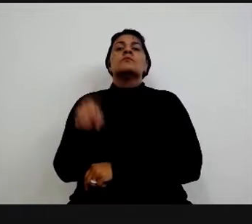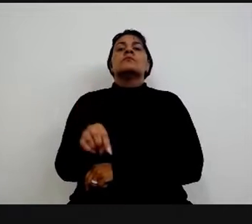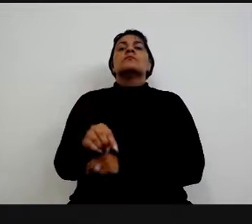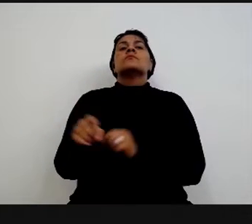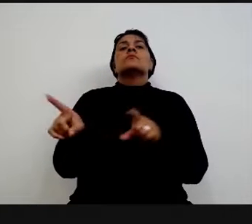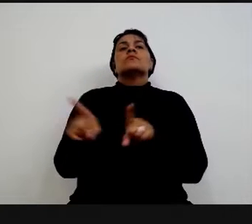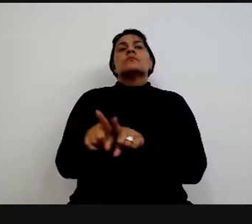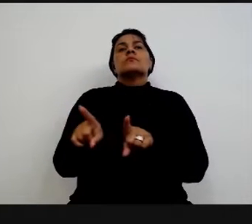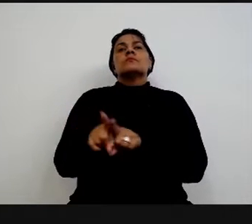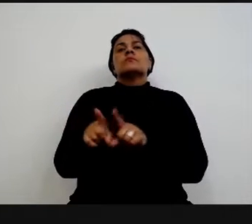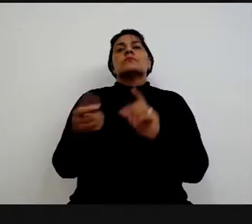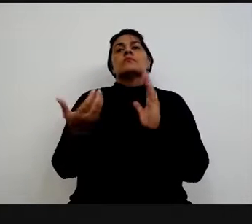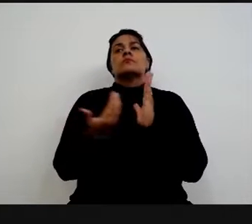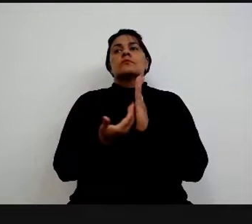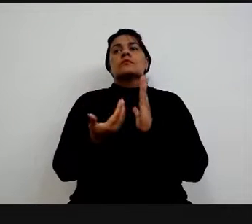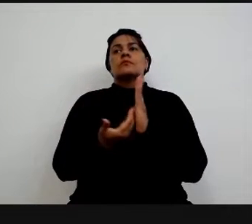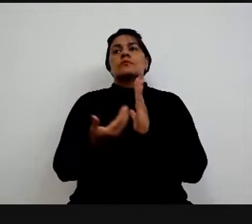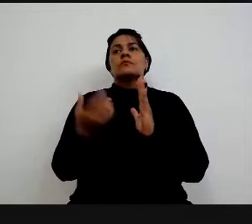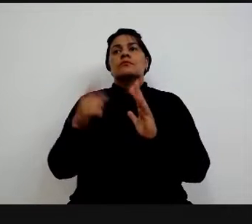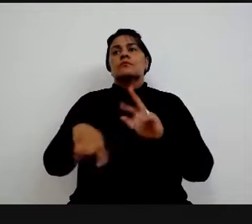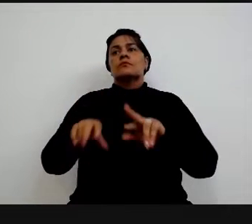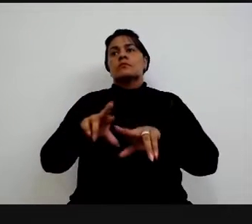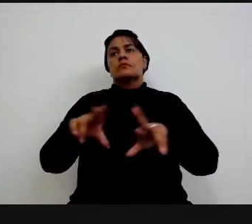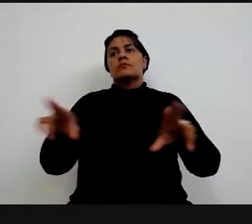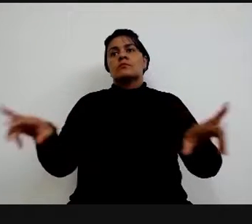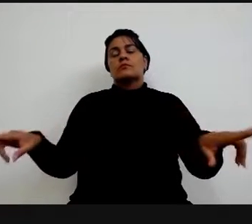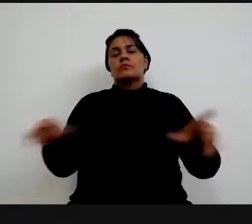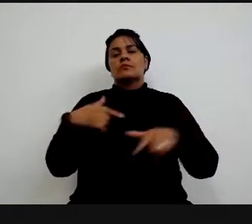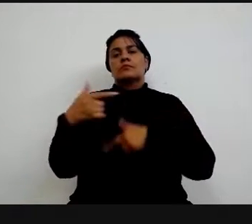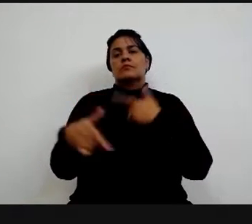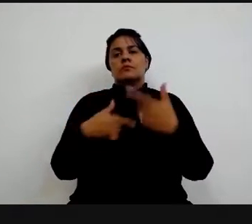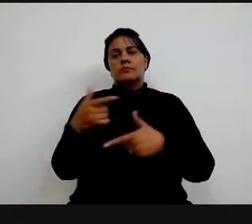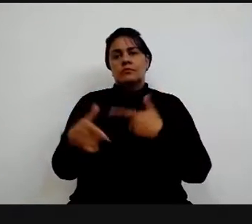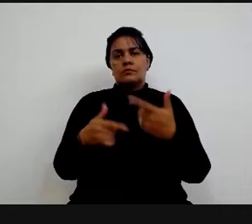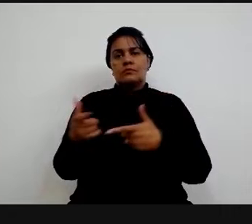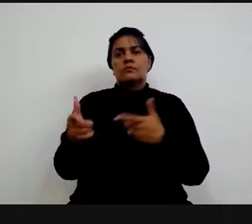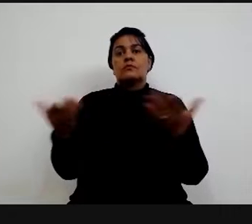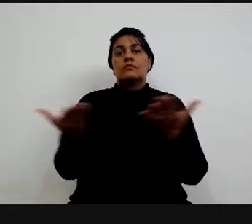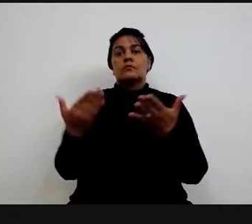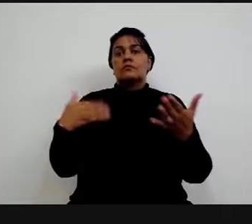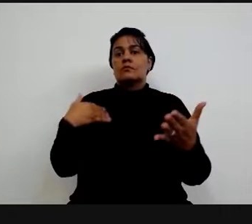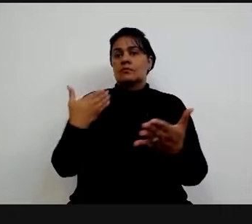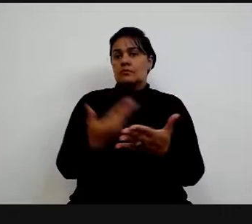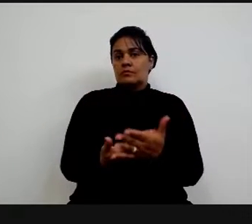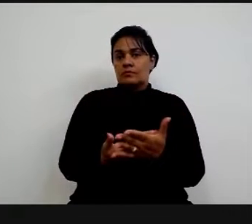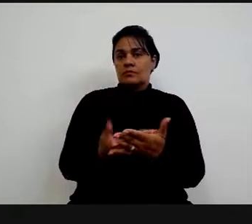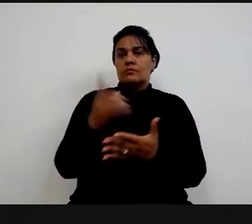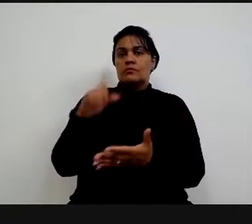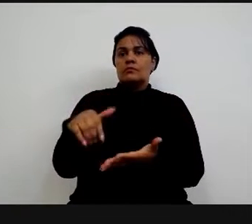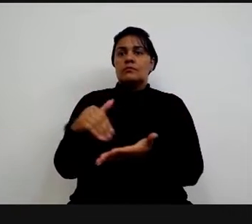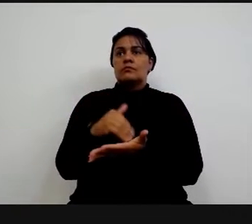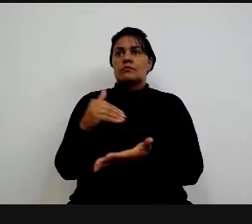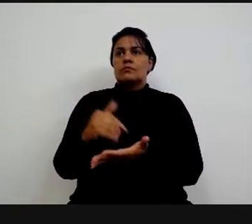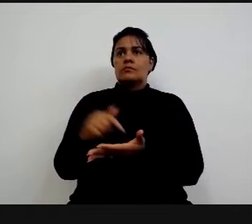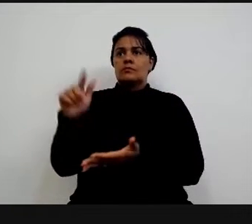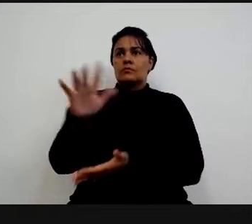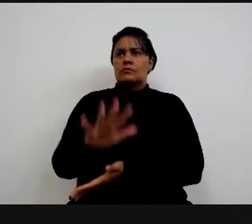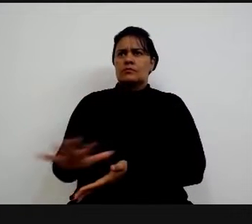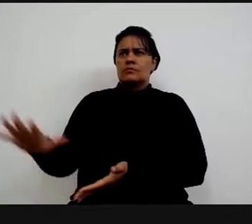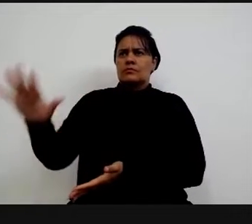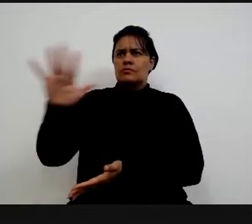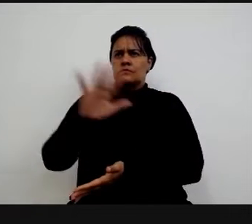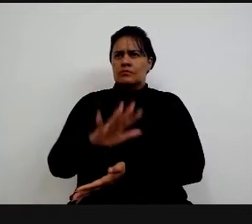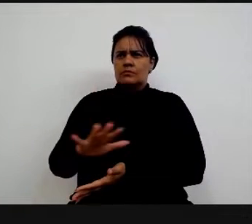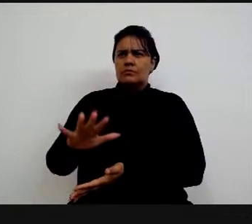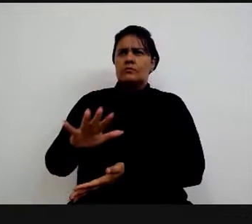Deputados desde 2002, onde exerceu diversas funções, entre as quais, recentemente, secretário-geral da mesa, no